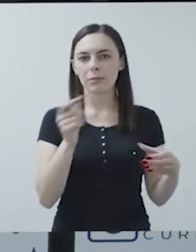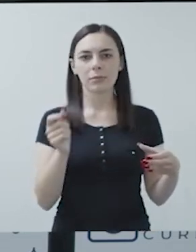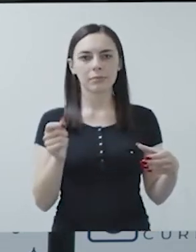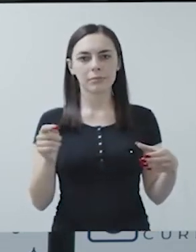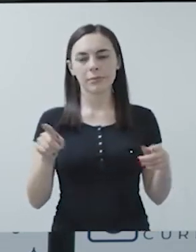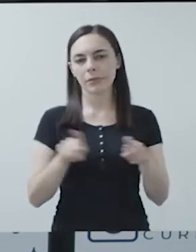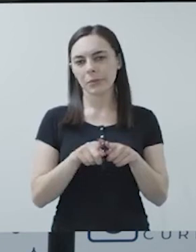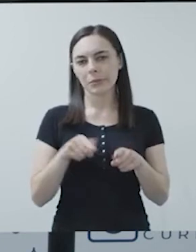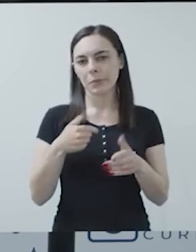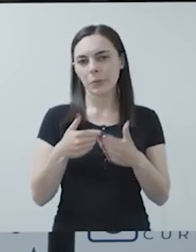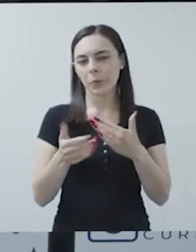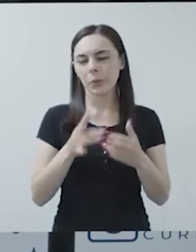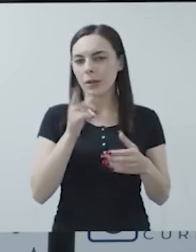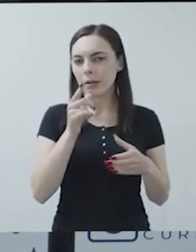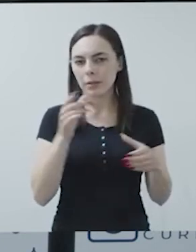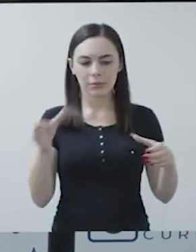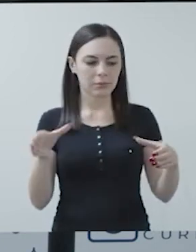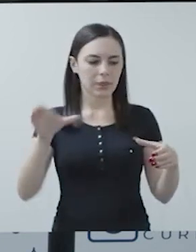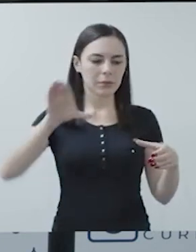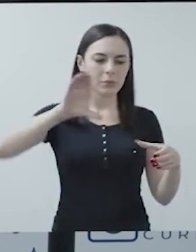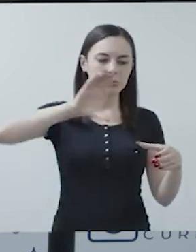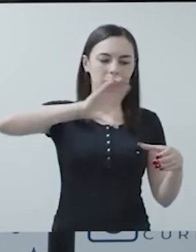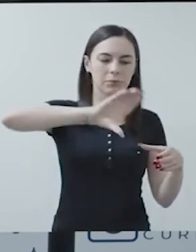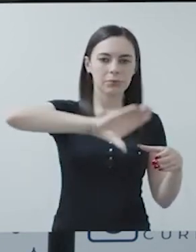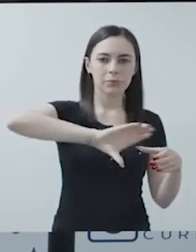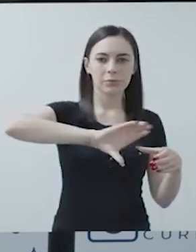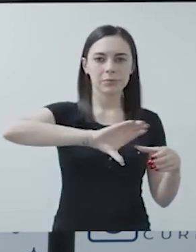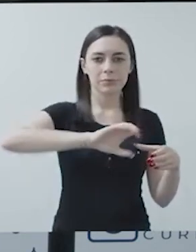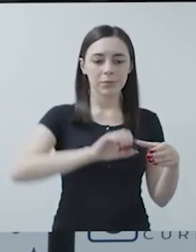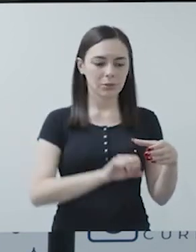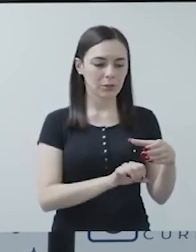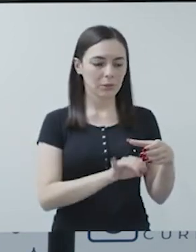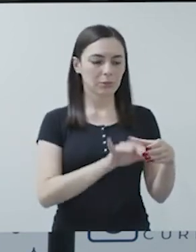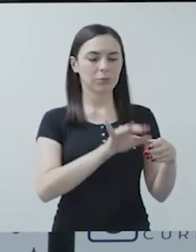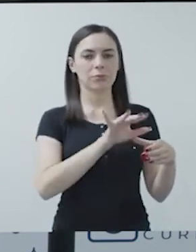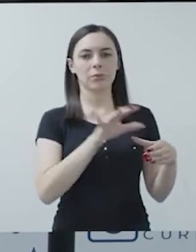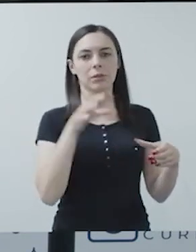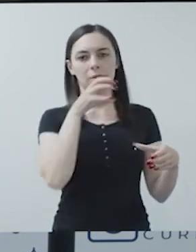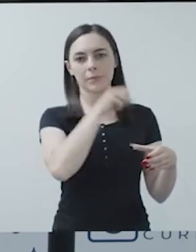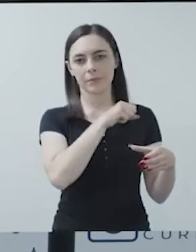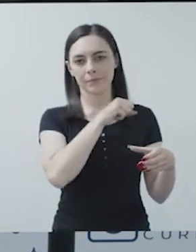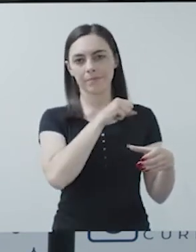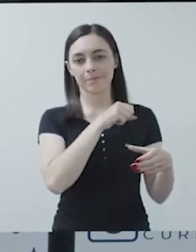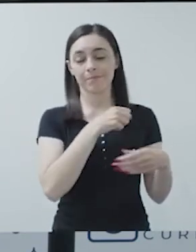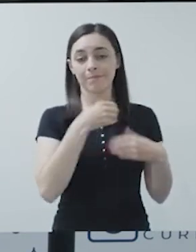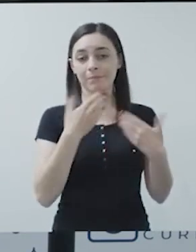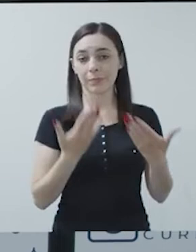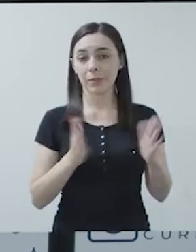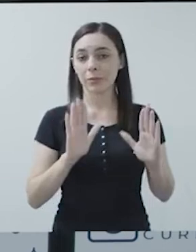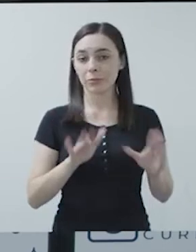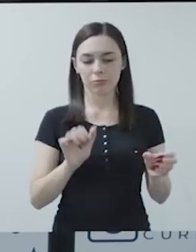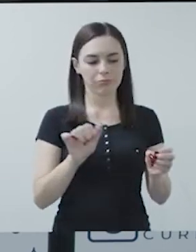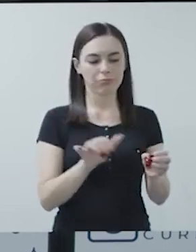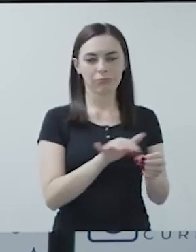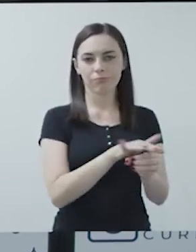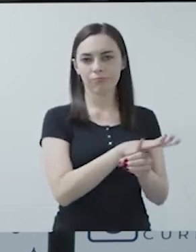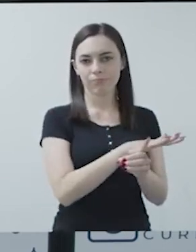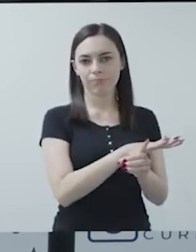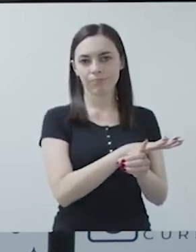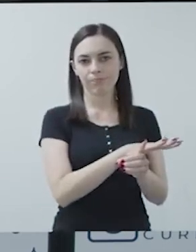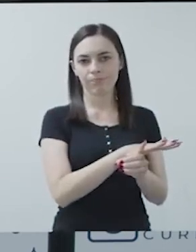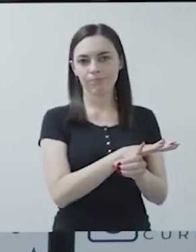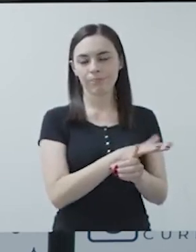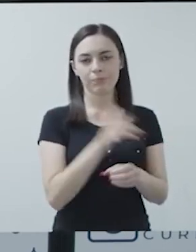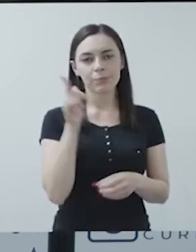uma determinada quantidade de líquido e não vai ser muito porque ela já vai subindo. Já vai chegando bem no final